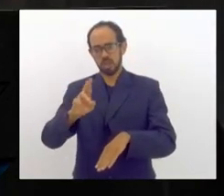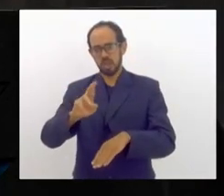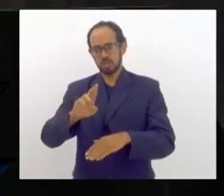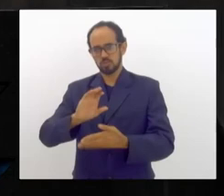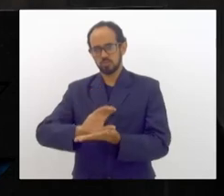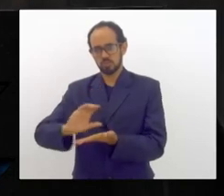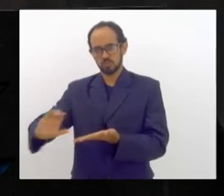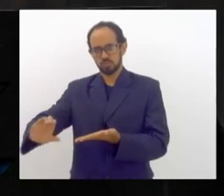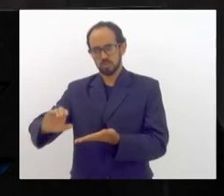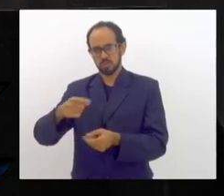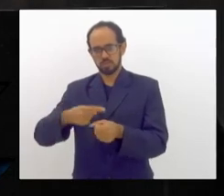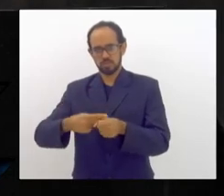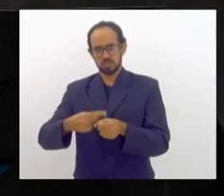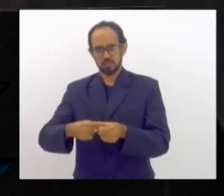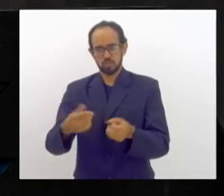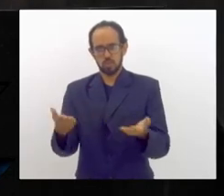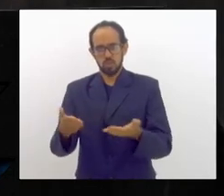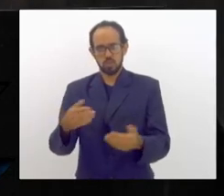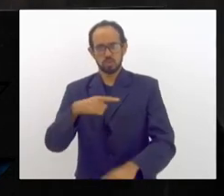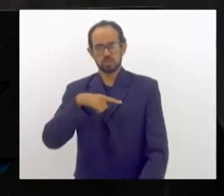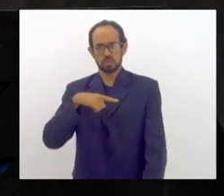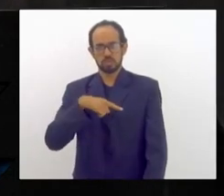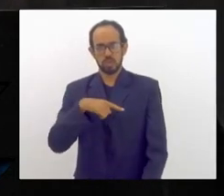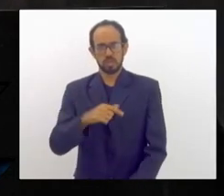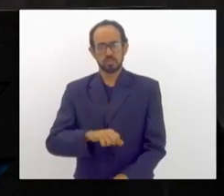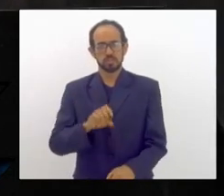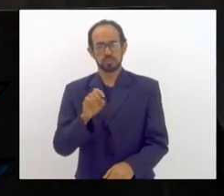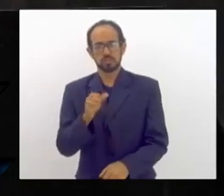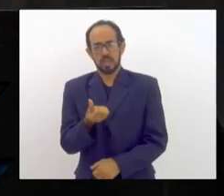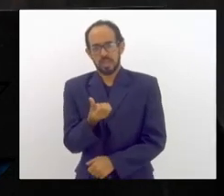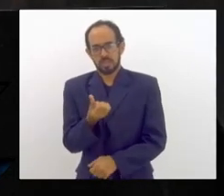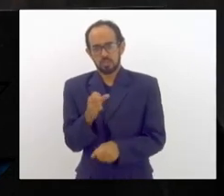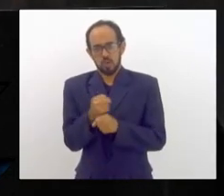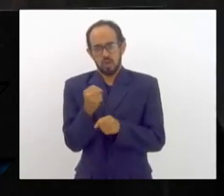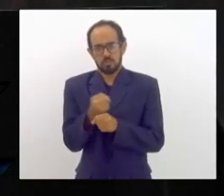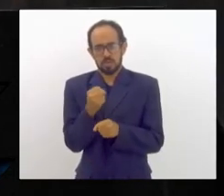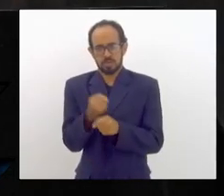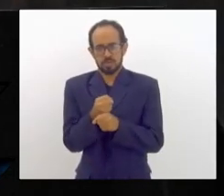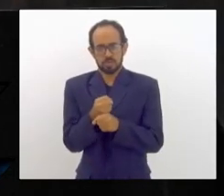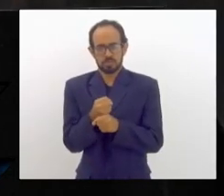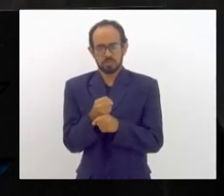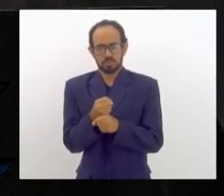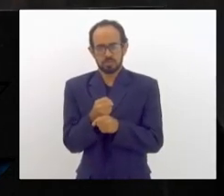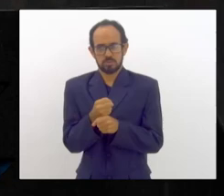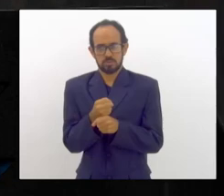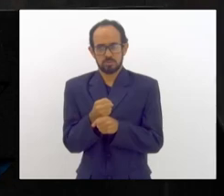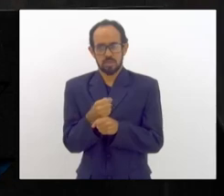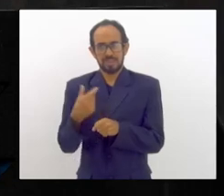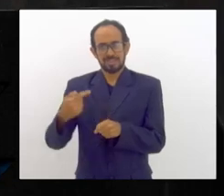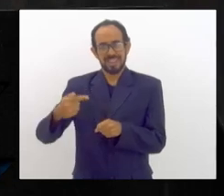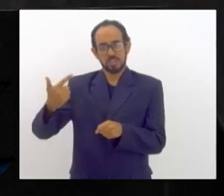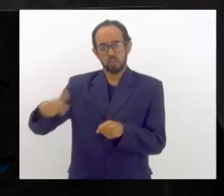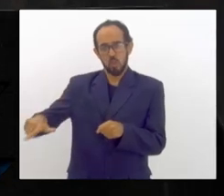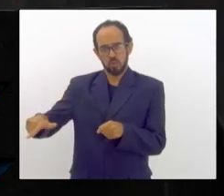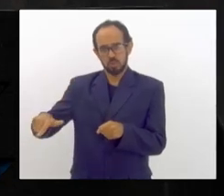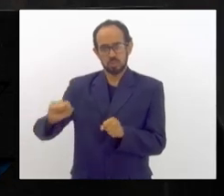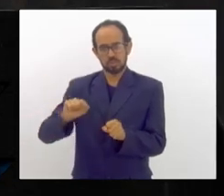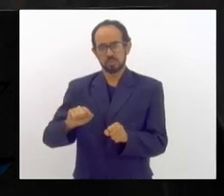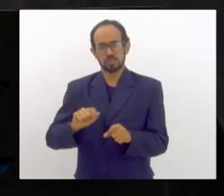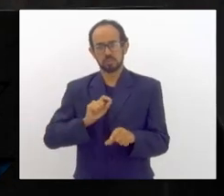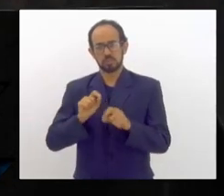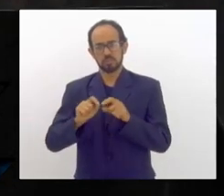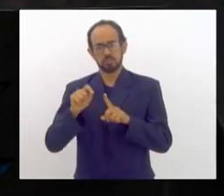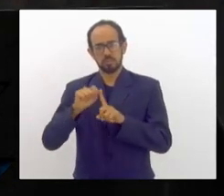cidade. Hoje nós temos apenas 6 obras em andamento e 7 outras obras que no